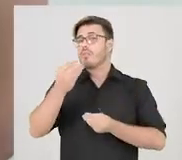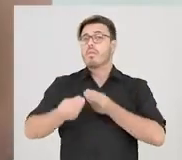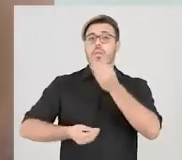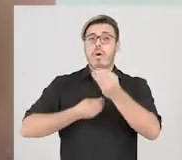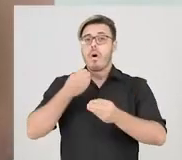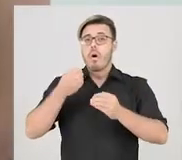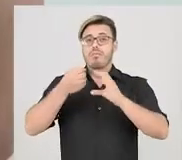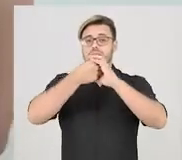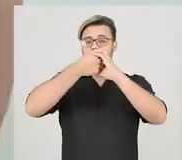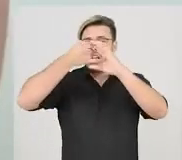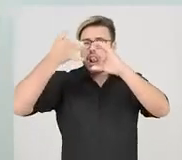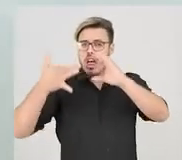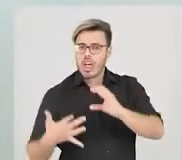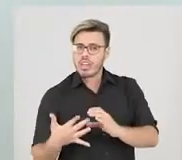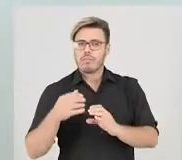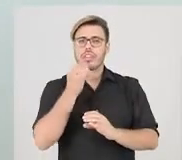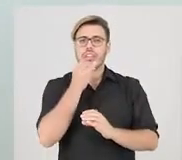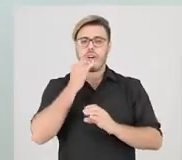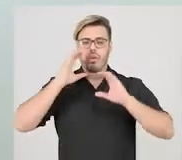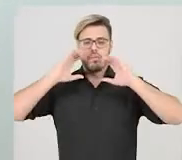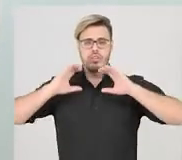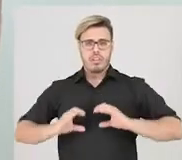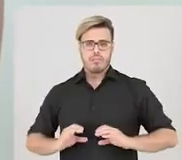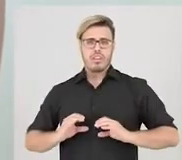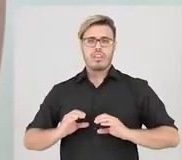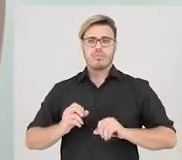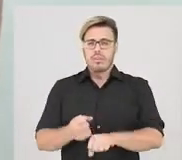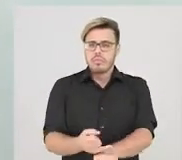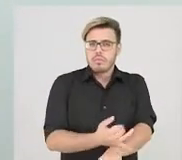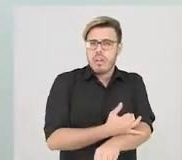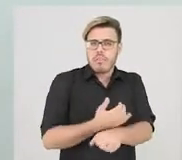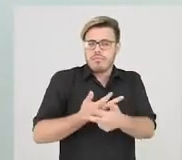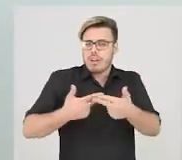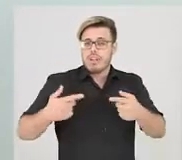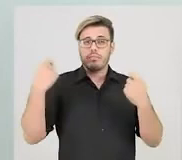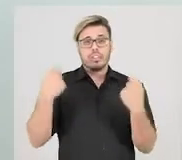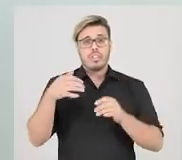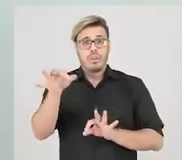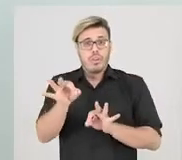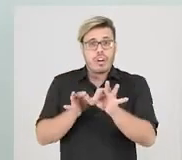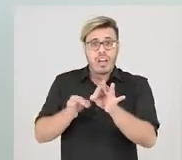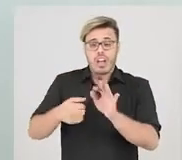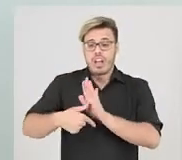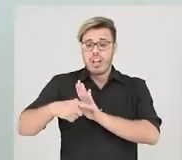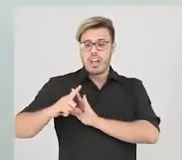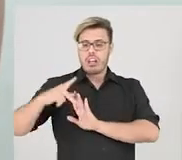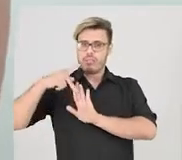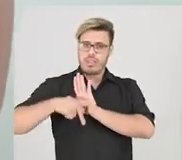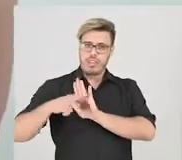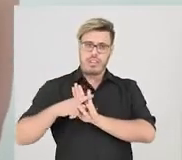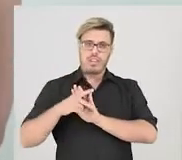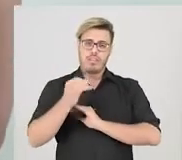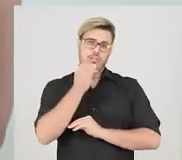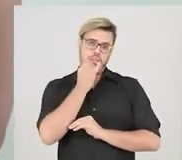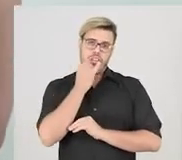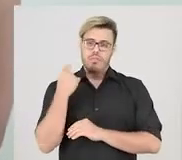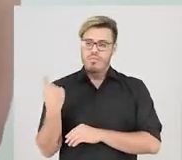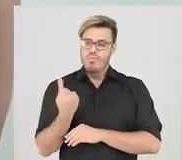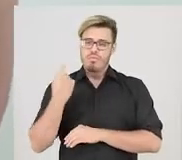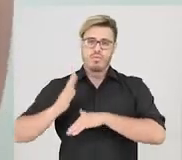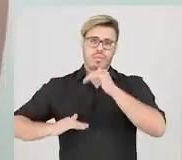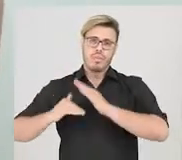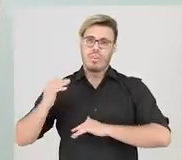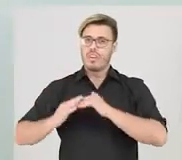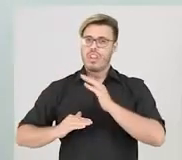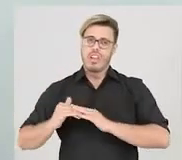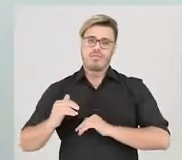cognitivas, emocionais e ajustar todo esse processo. Certamente, um só profissional não dá conta disso.